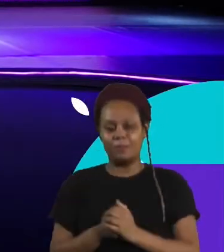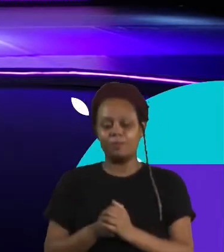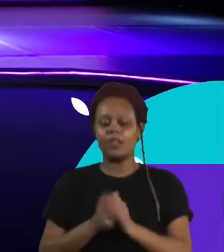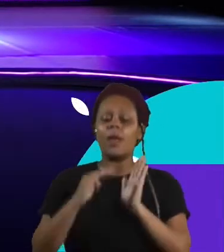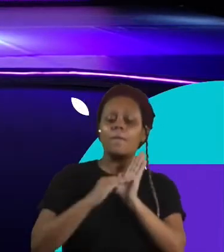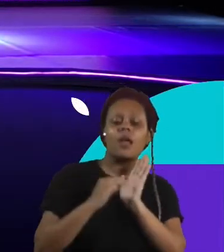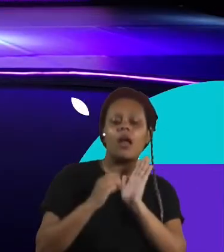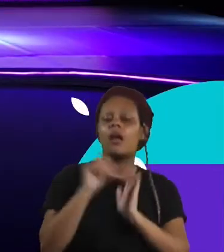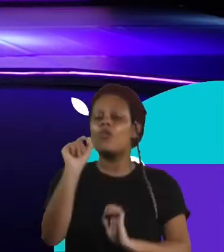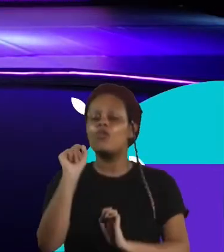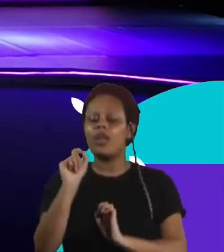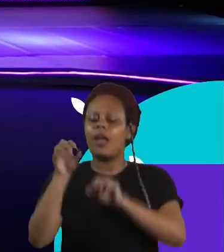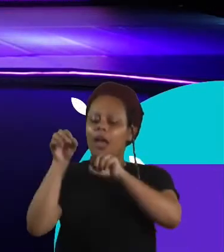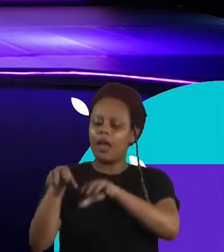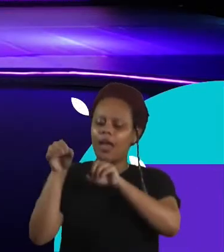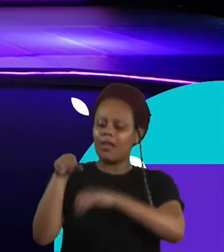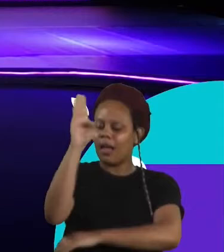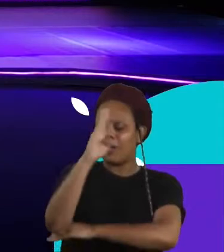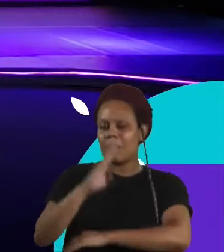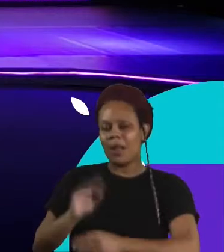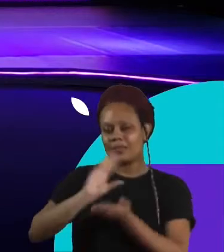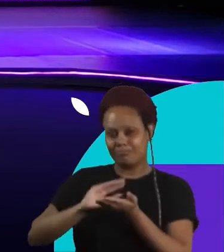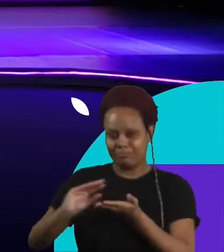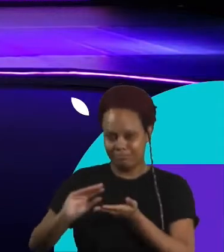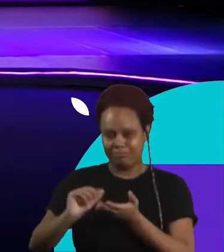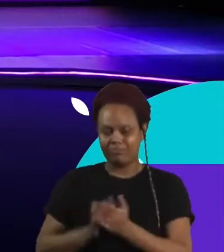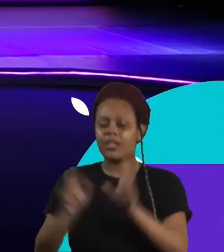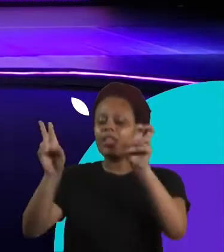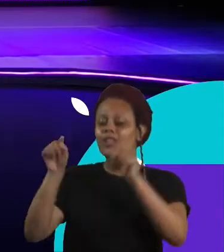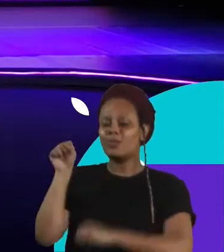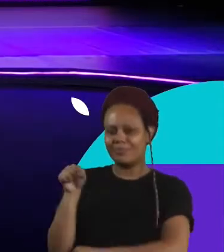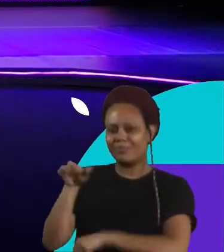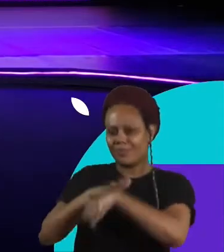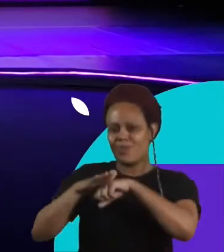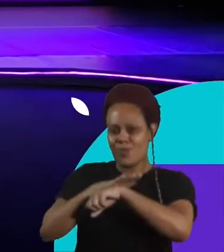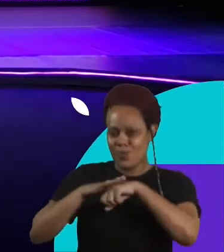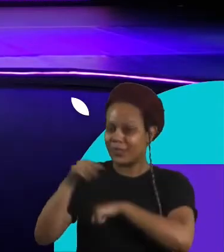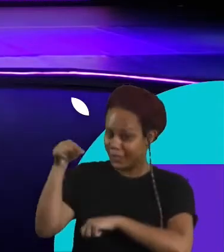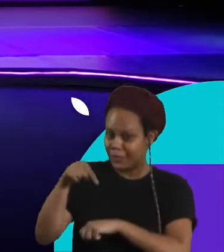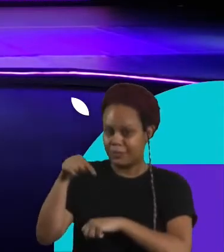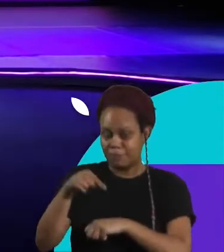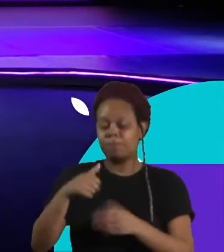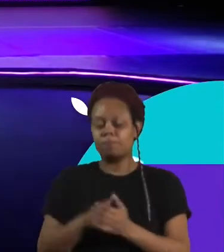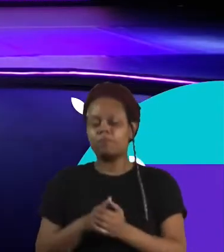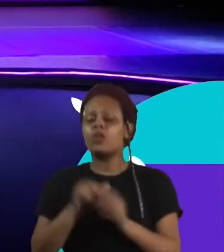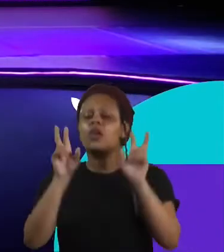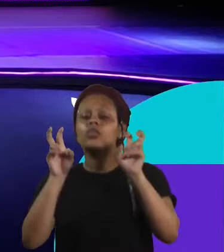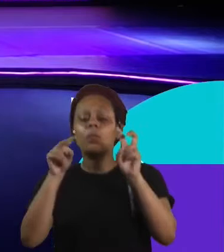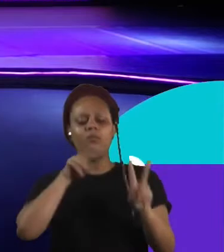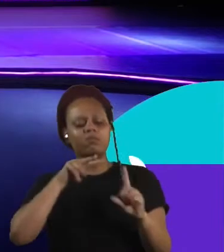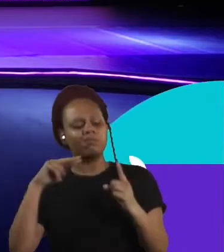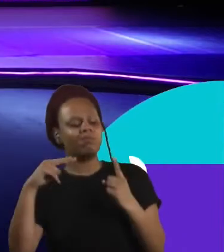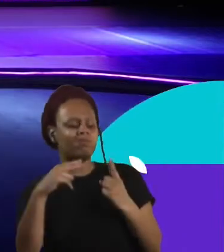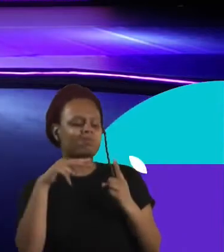para educar os brasileiros em dados. E é sobre isso que a gente vai falar, sobre o ponto de vista de cada um de nós que